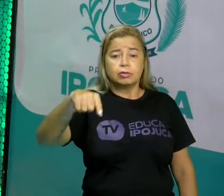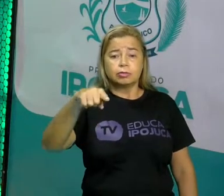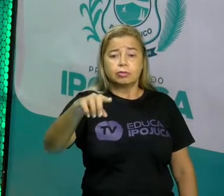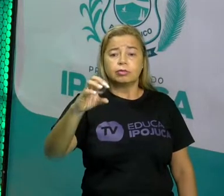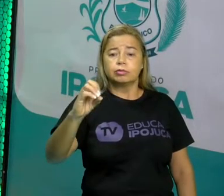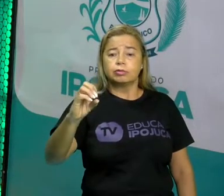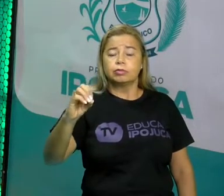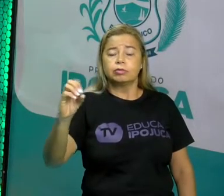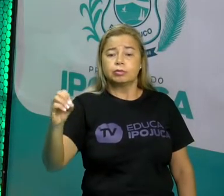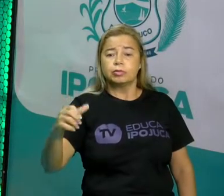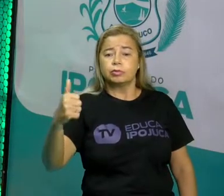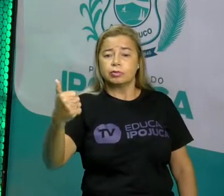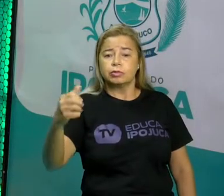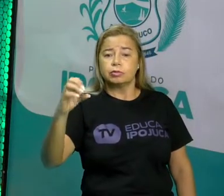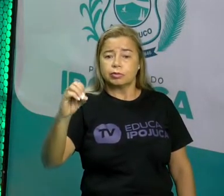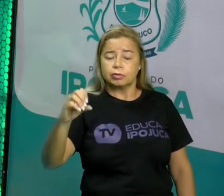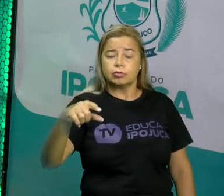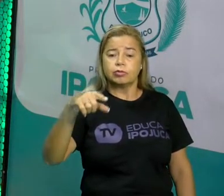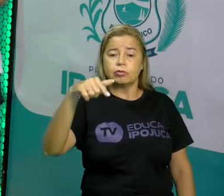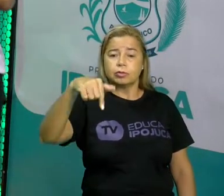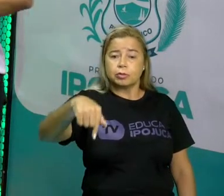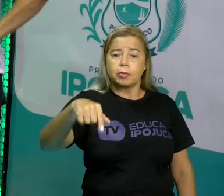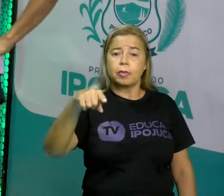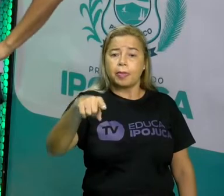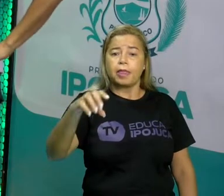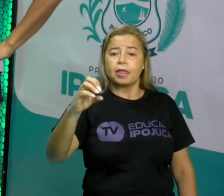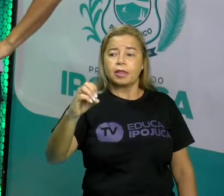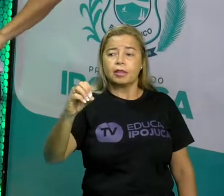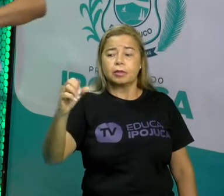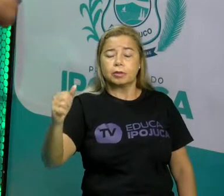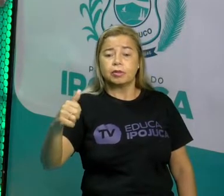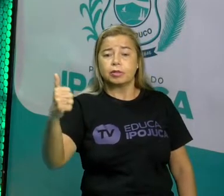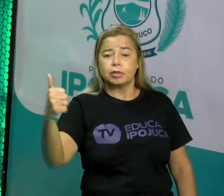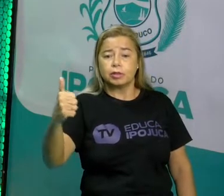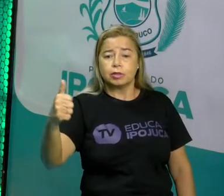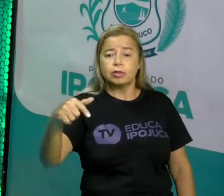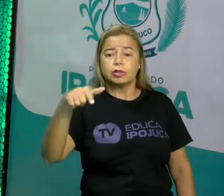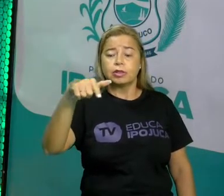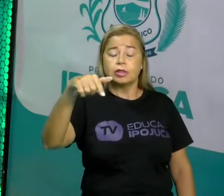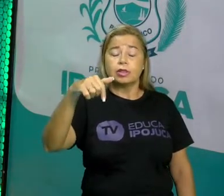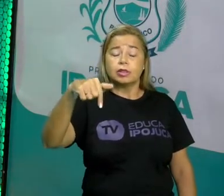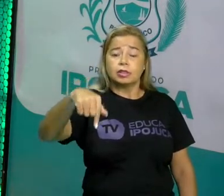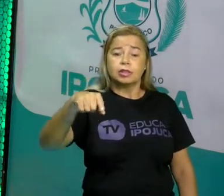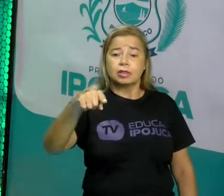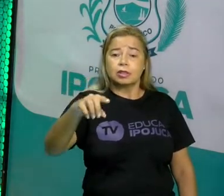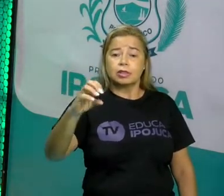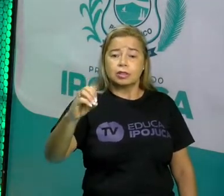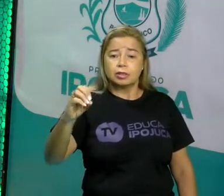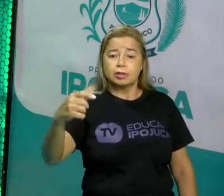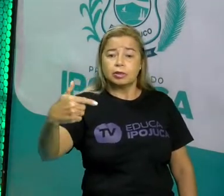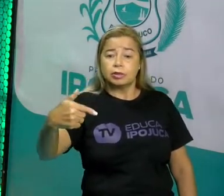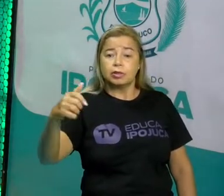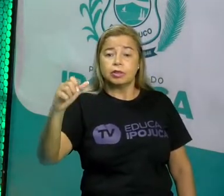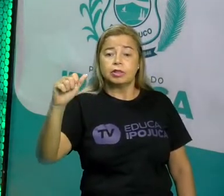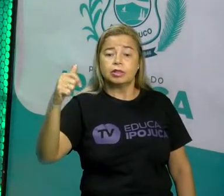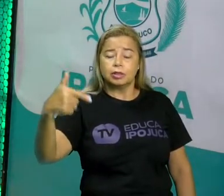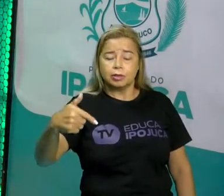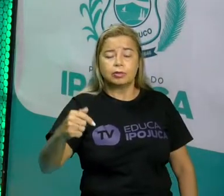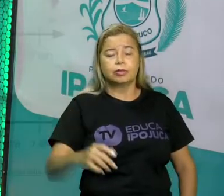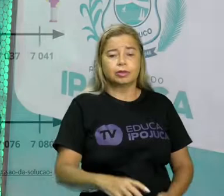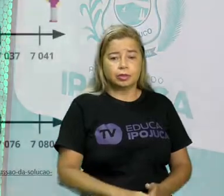aí entender qual é o meu número que está aqui nessa reta? Vamos observar de novo. Nós vimos